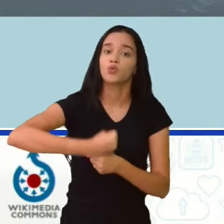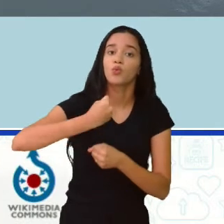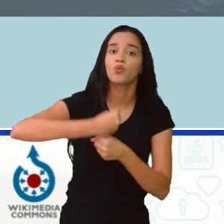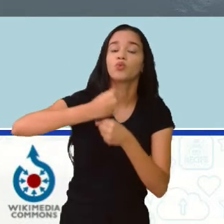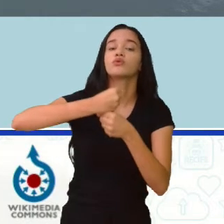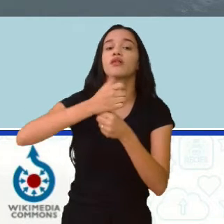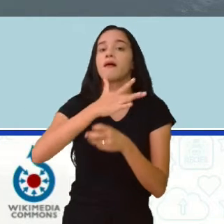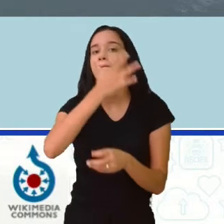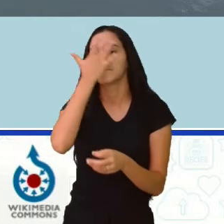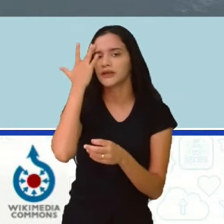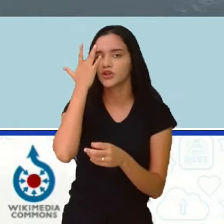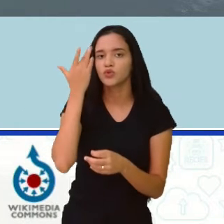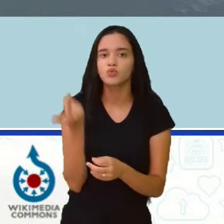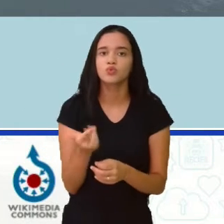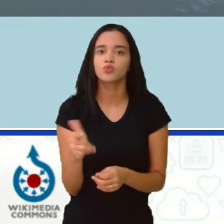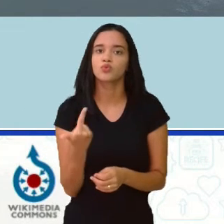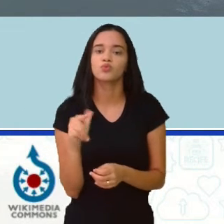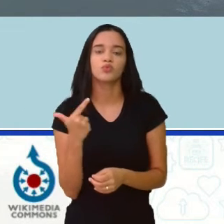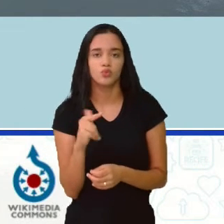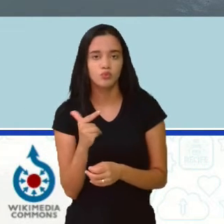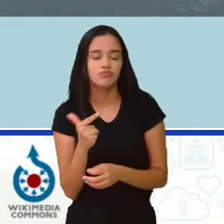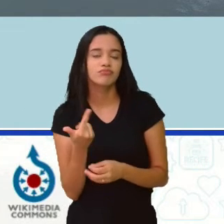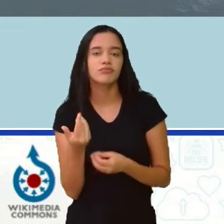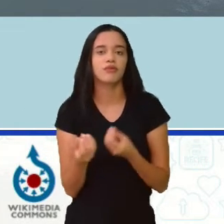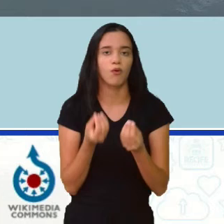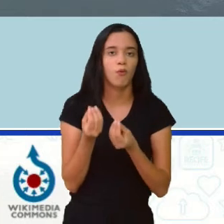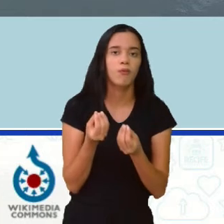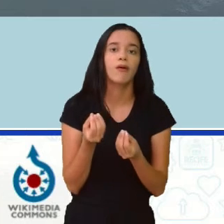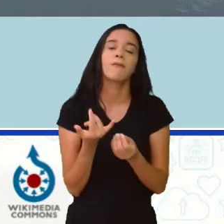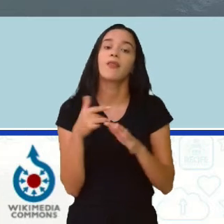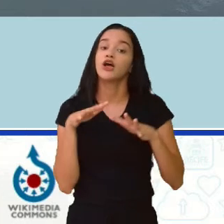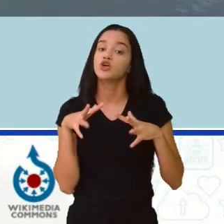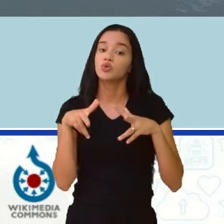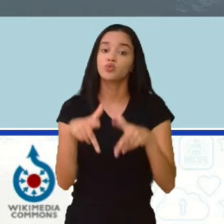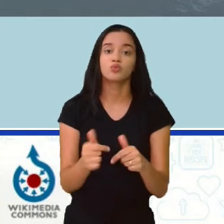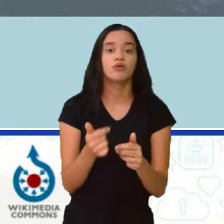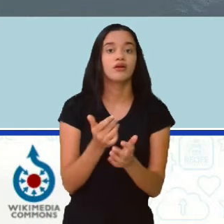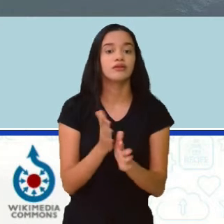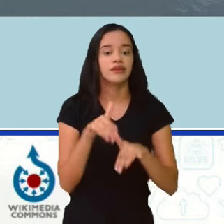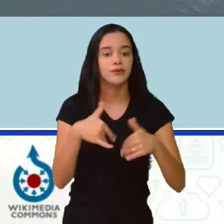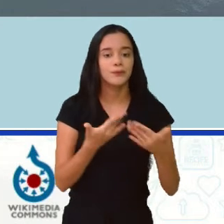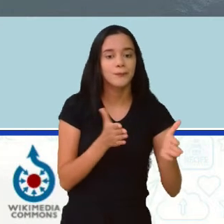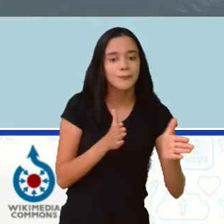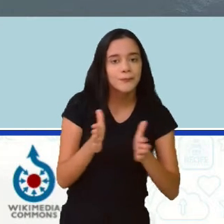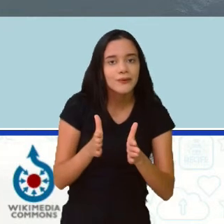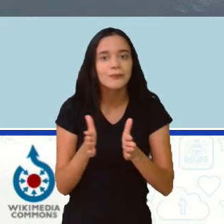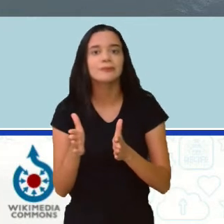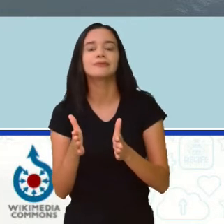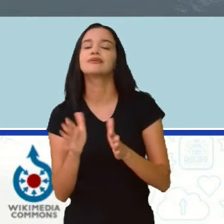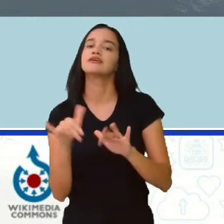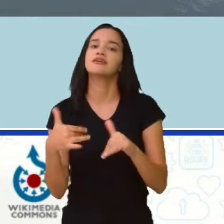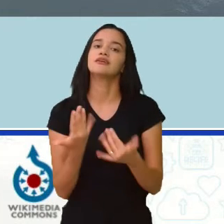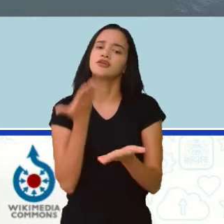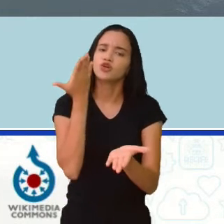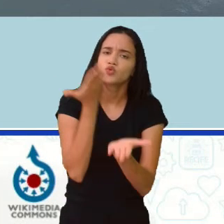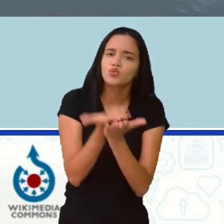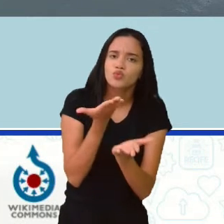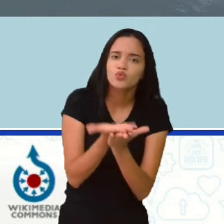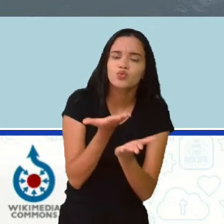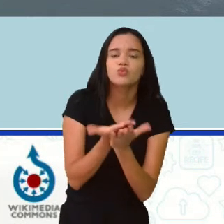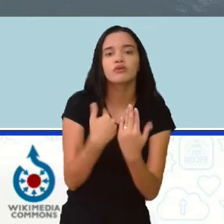residências para essas pessoas que não têm condições de fazer. Então, é todo um processo que precisa ser realmente